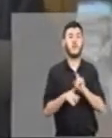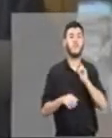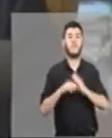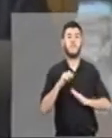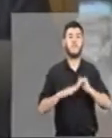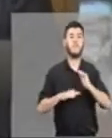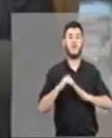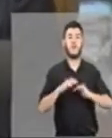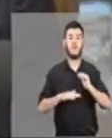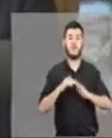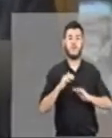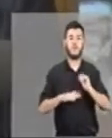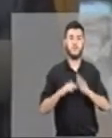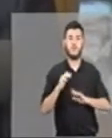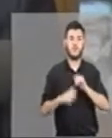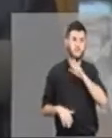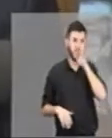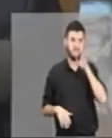que